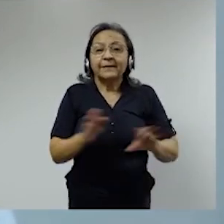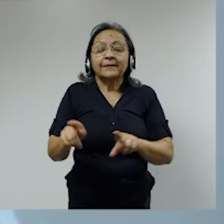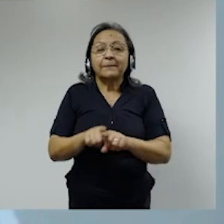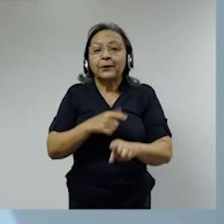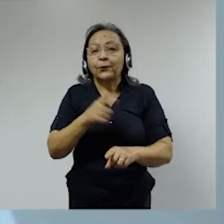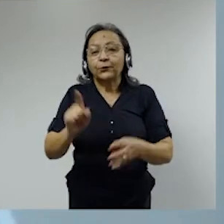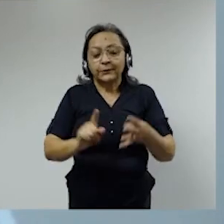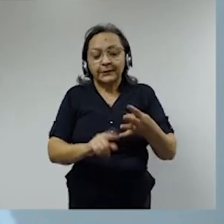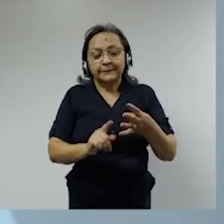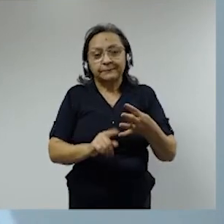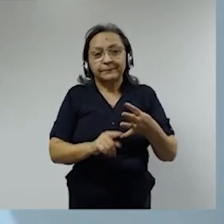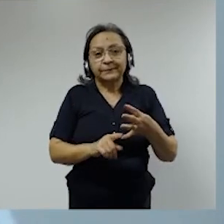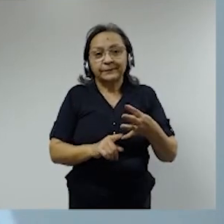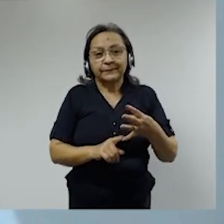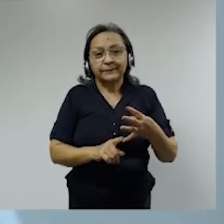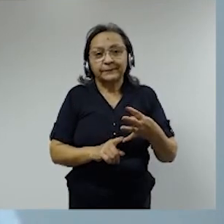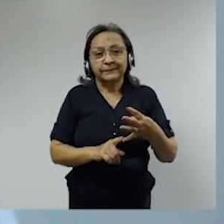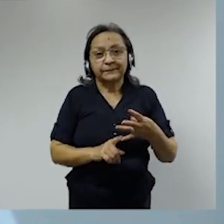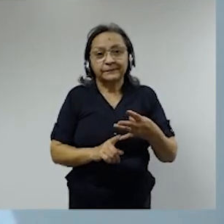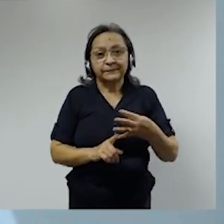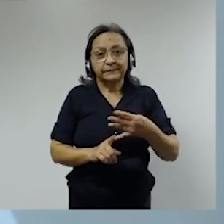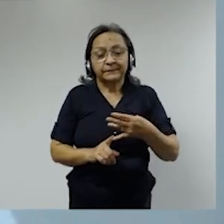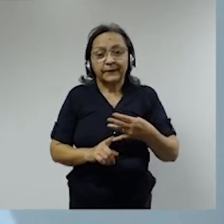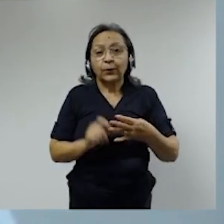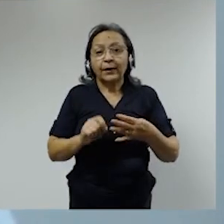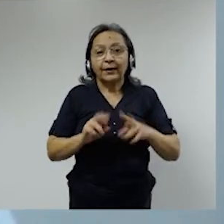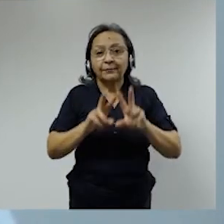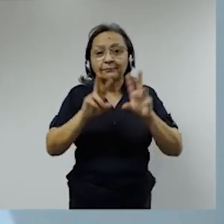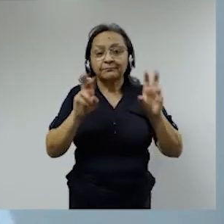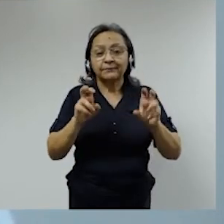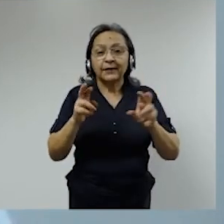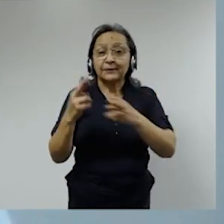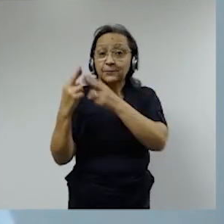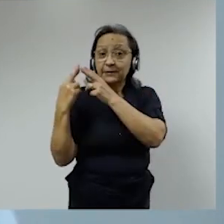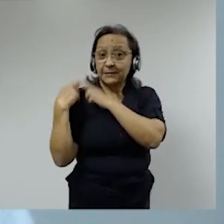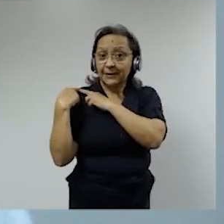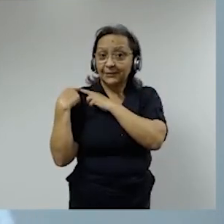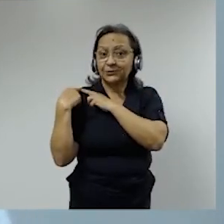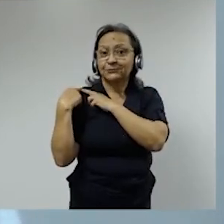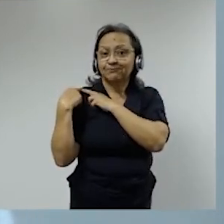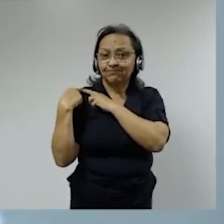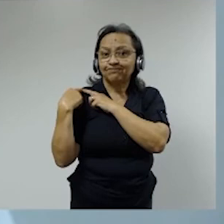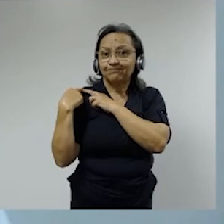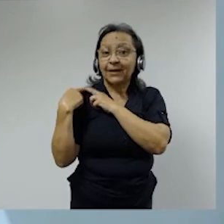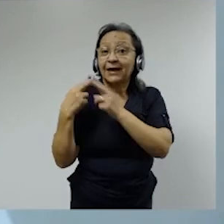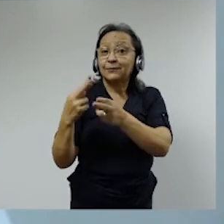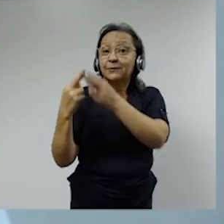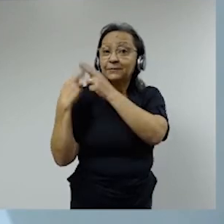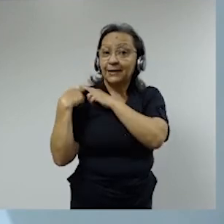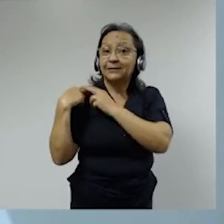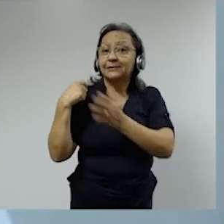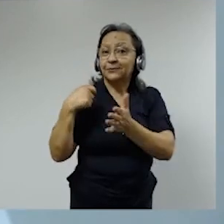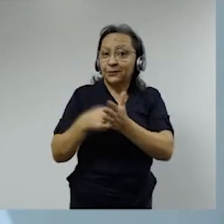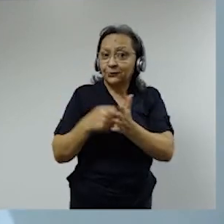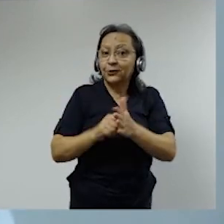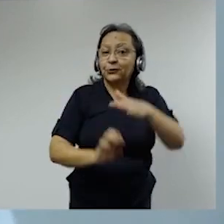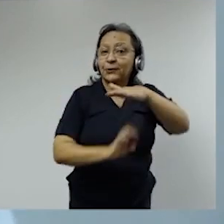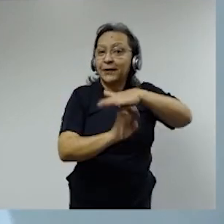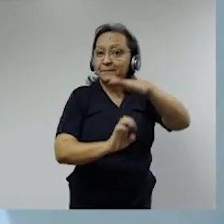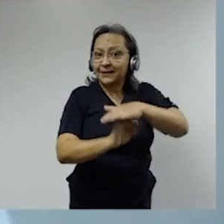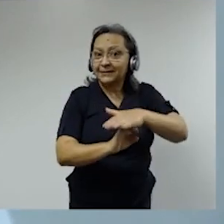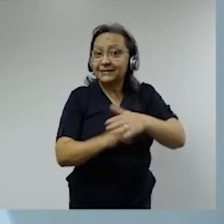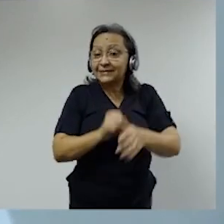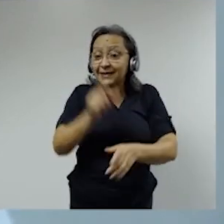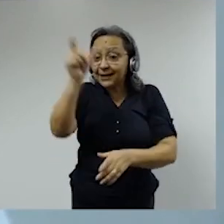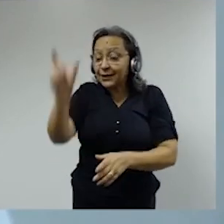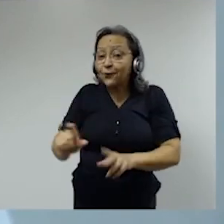intrincada diz respeito à responsabilidade civil do empregador em caso de contaminação do trabalhador.